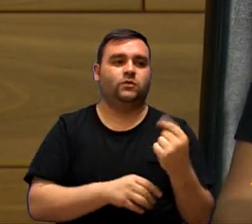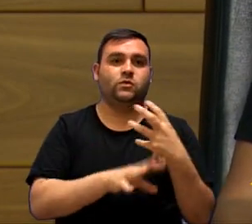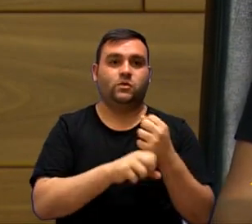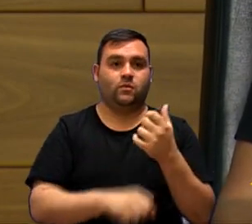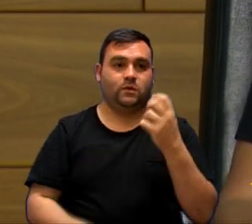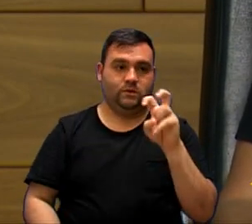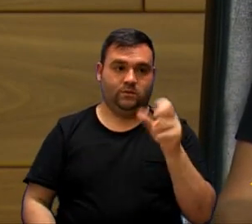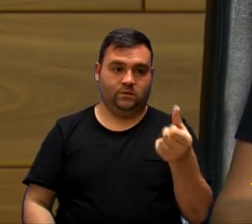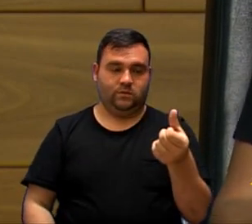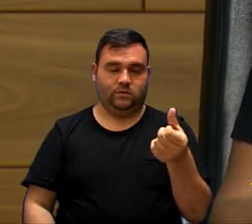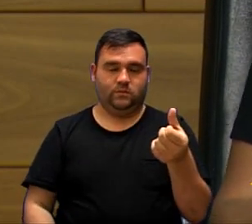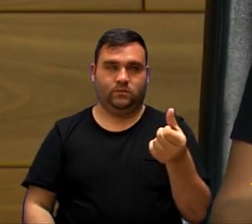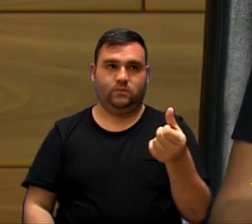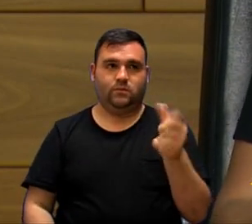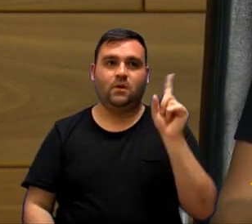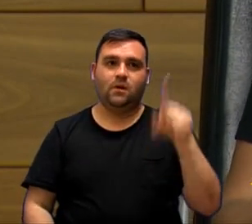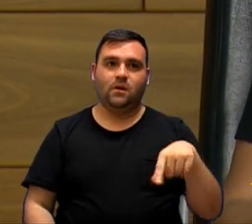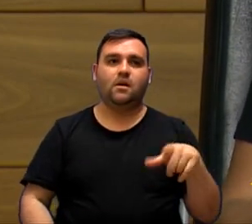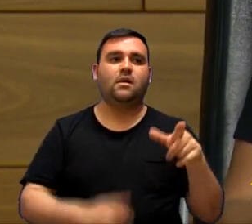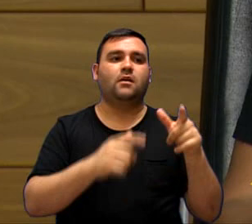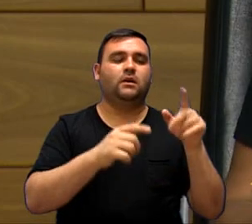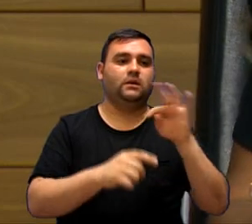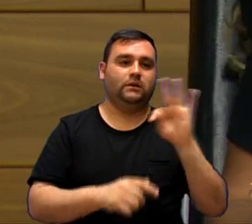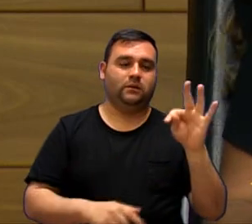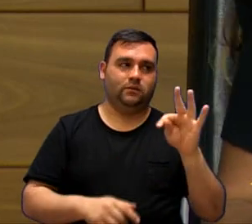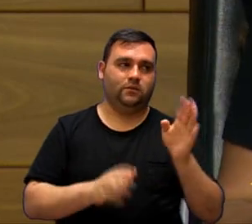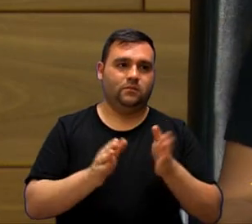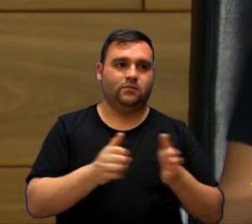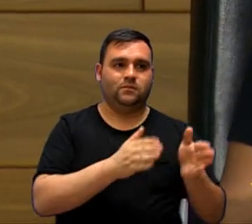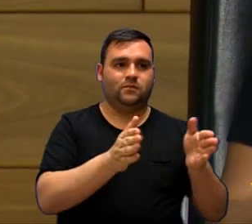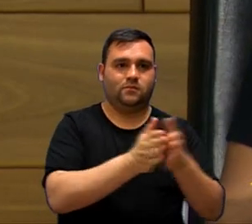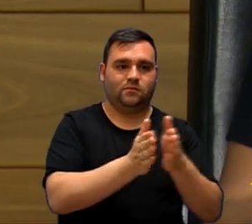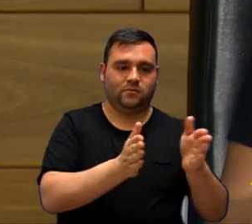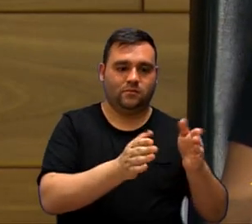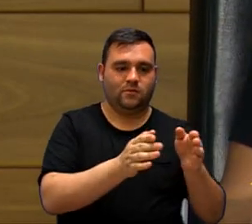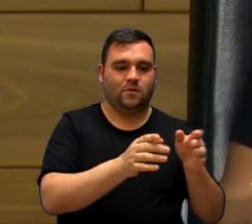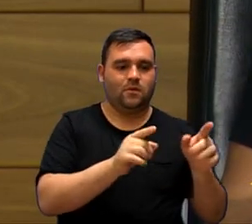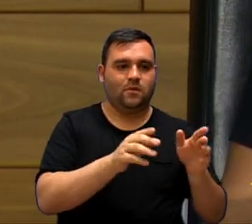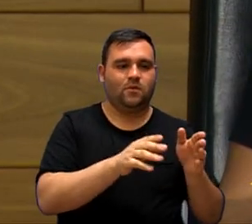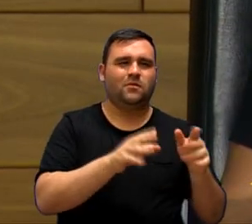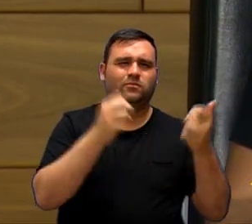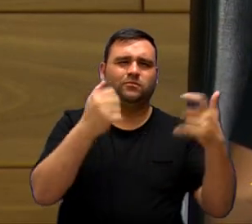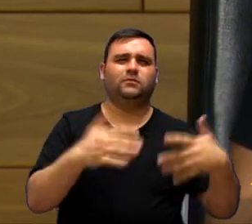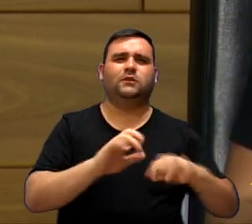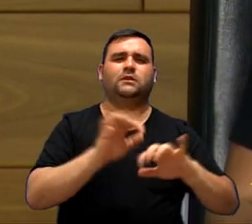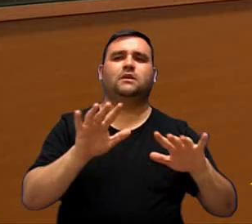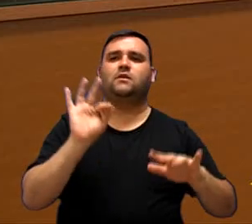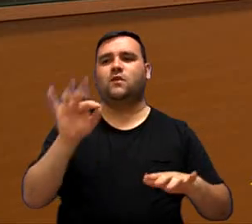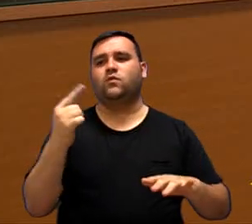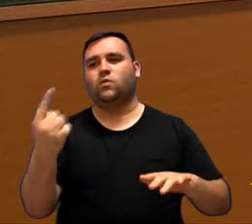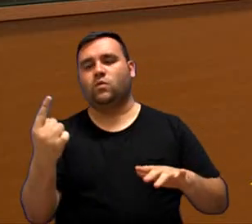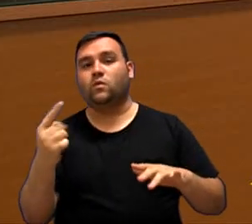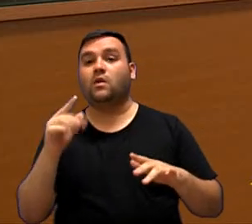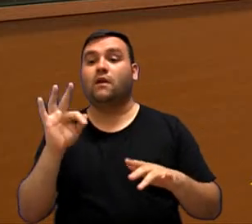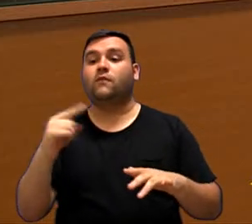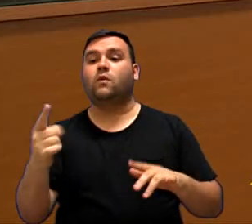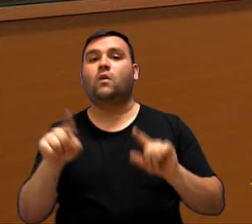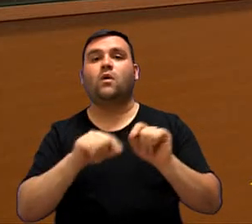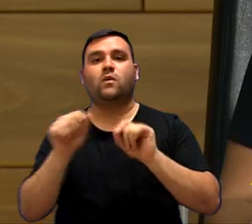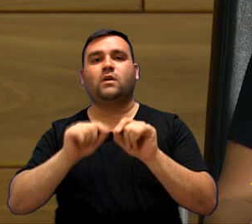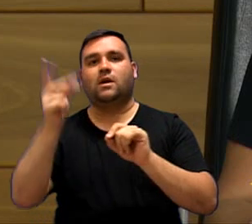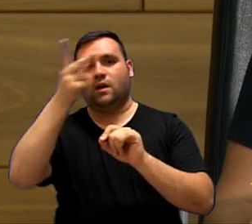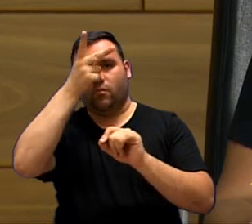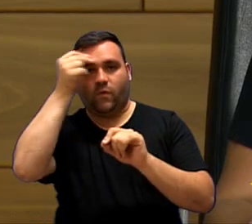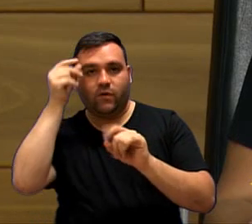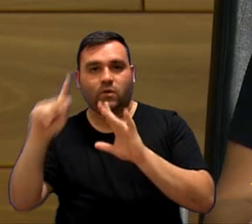valor de 56. É o trecho 1. Lene, Deixa mais claro o que é fonte 1. Que é, fonte 1 é tesouro,